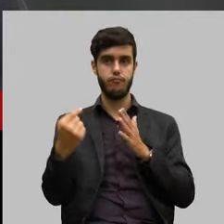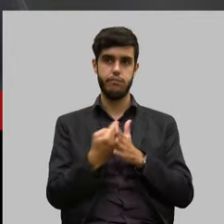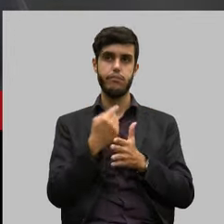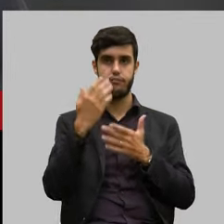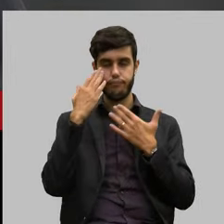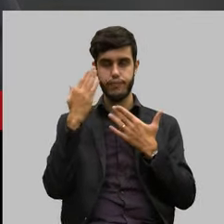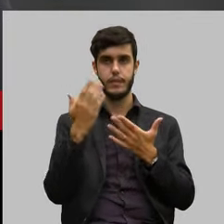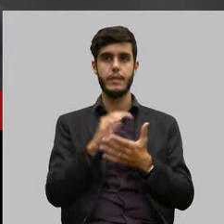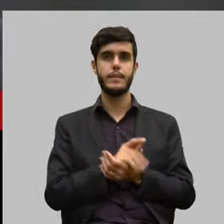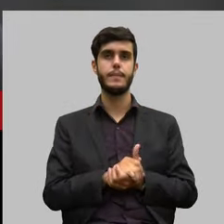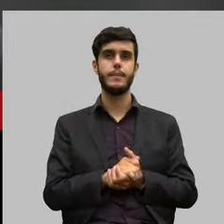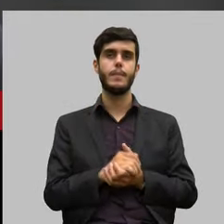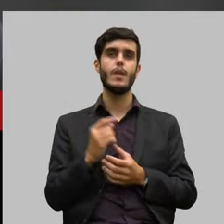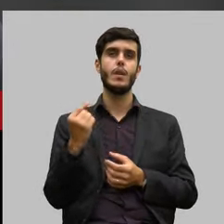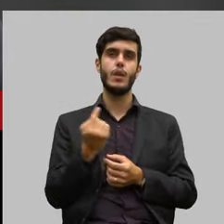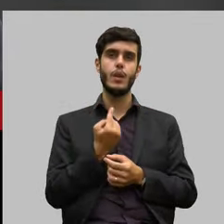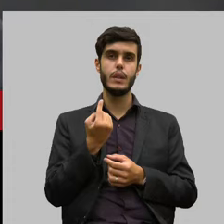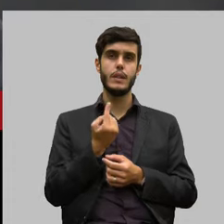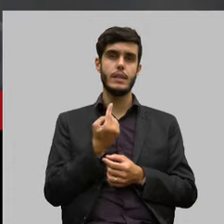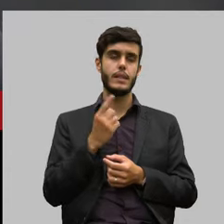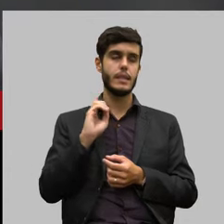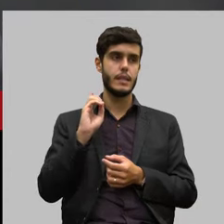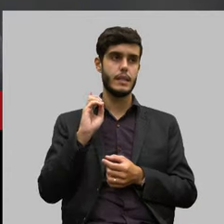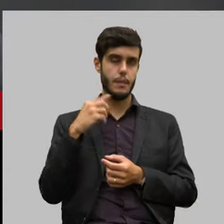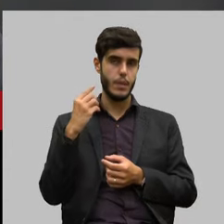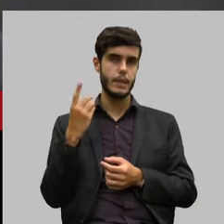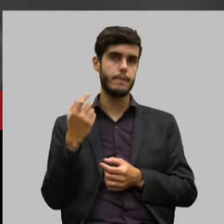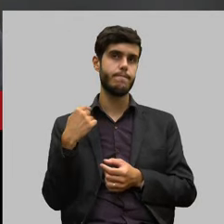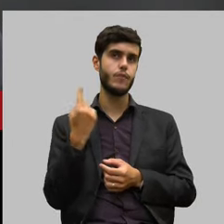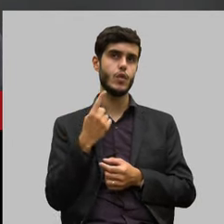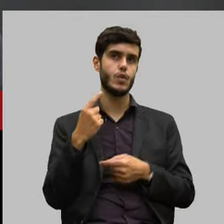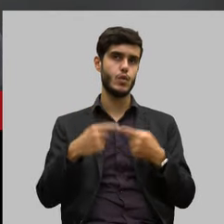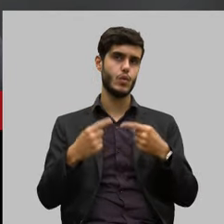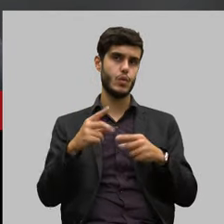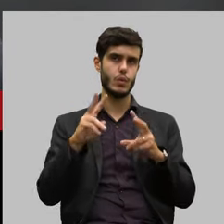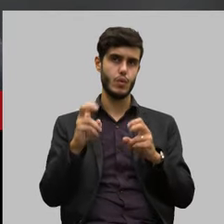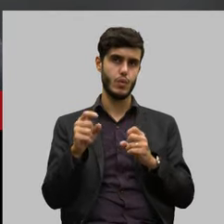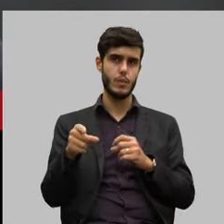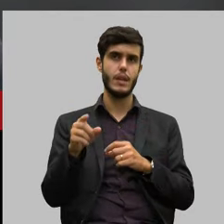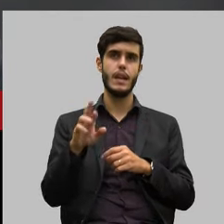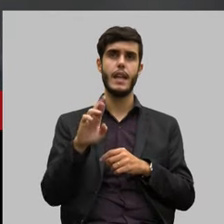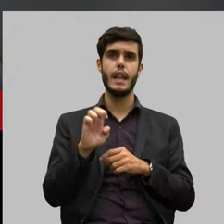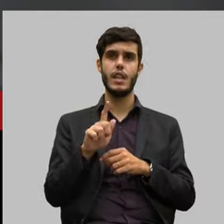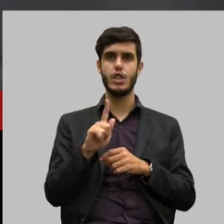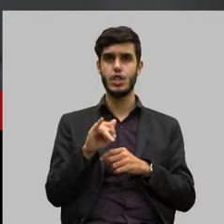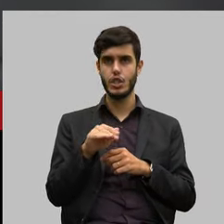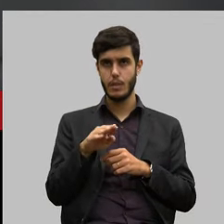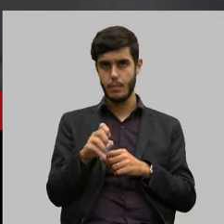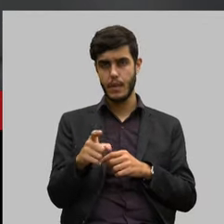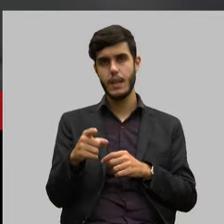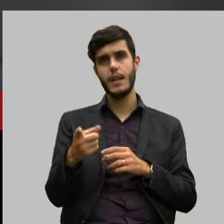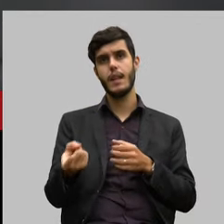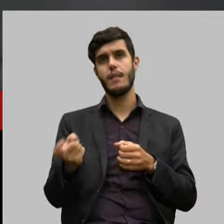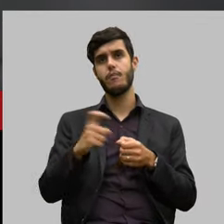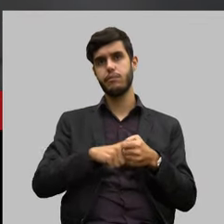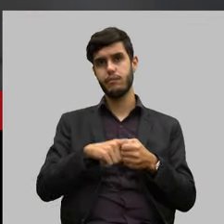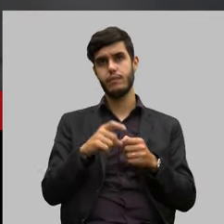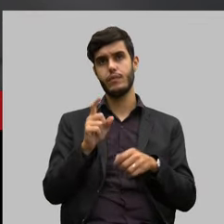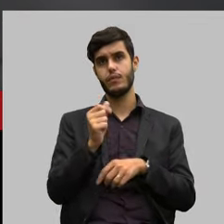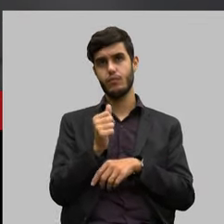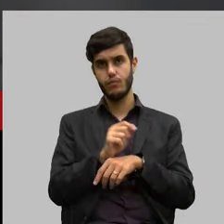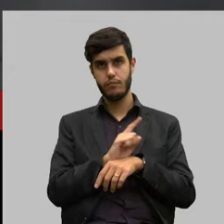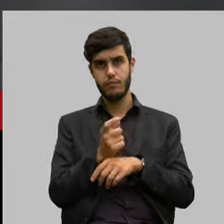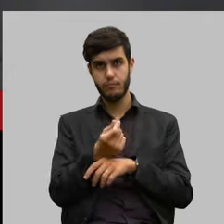eh nós não estamos eh nessa discussão de regime de recuperação fiscal eh